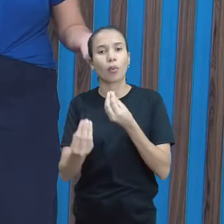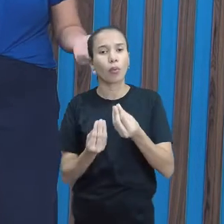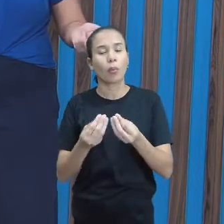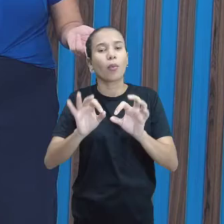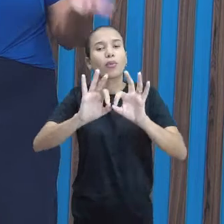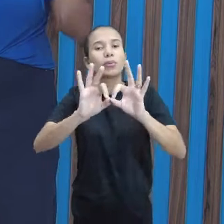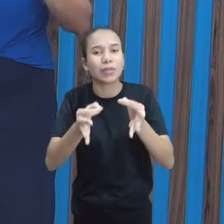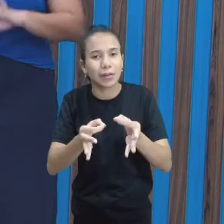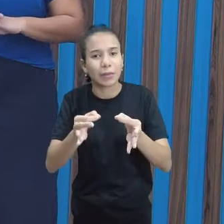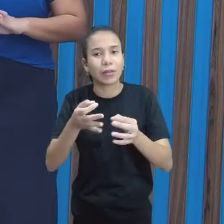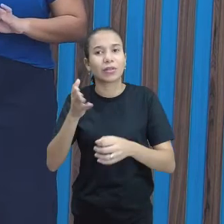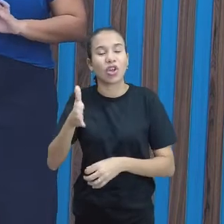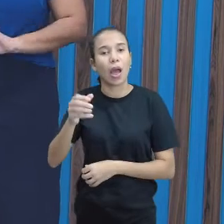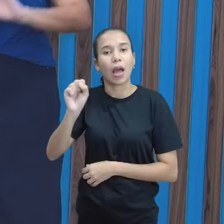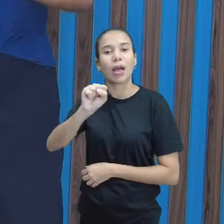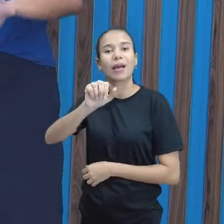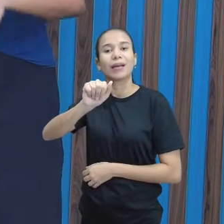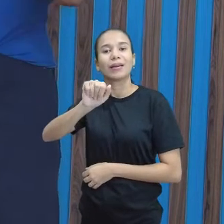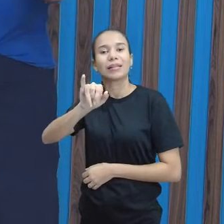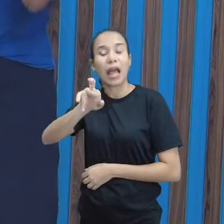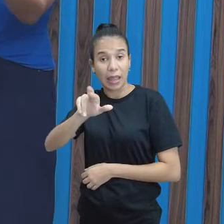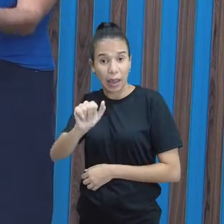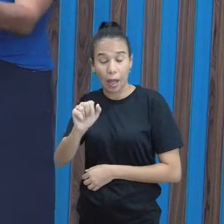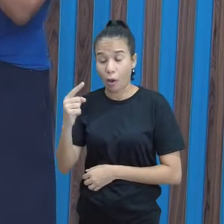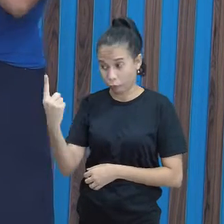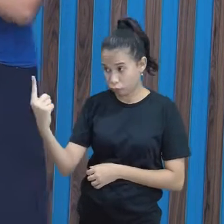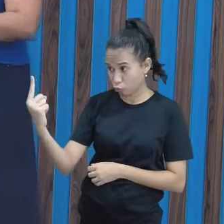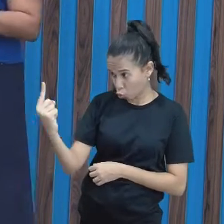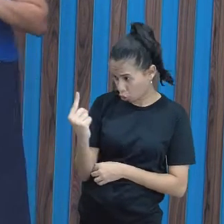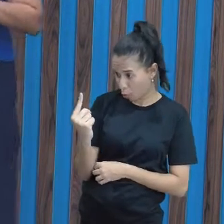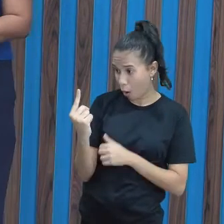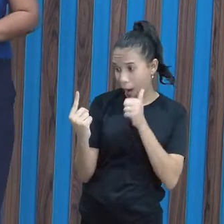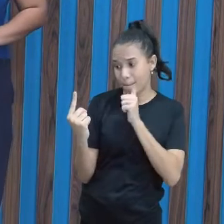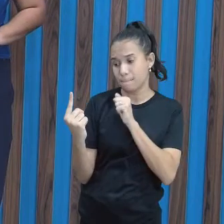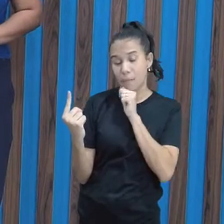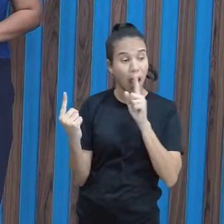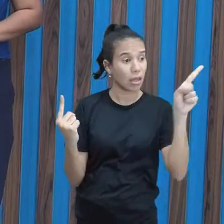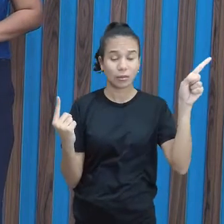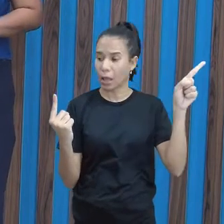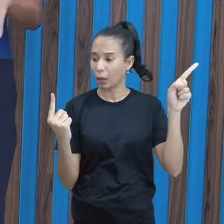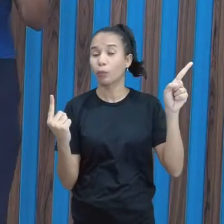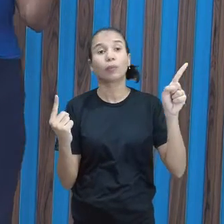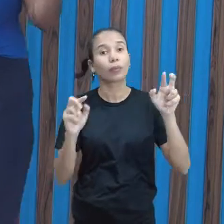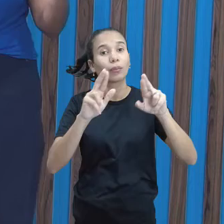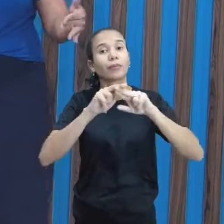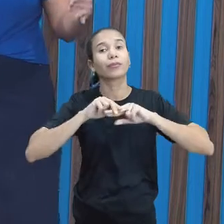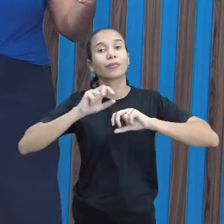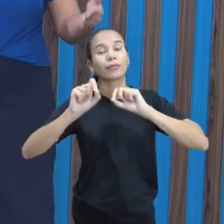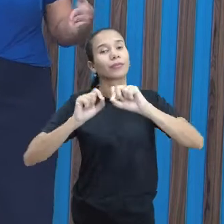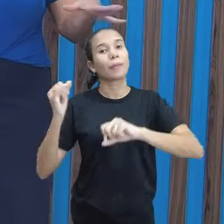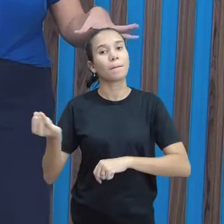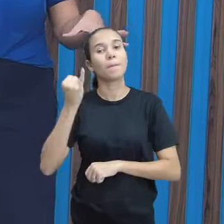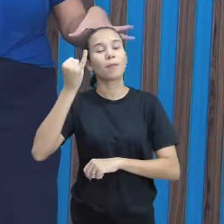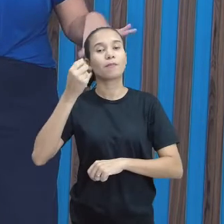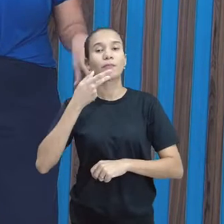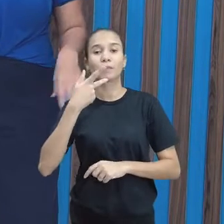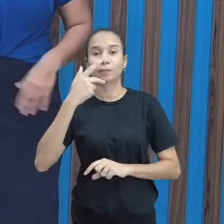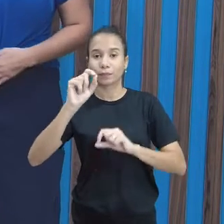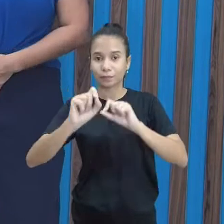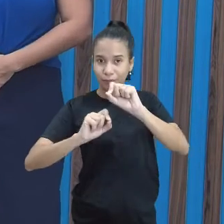forma simples, que é saíra. Então, quando você chegou, sua mãe já saíra. Importante destacar